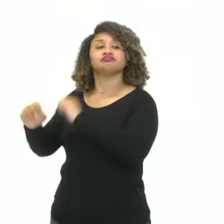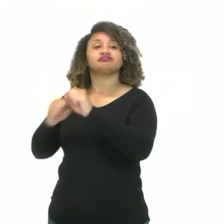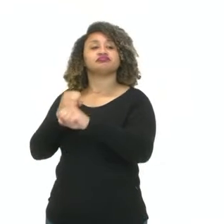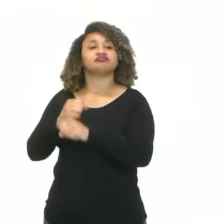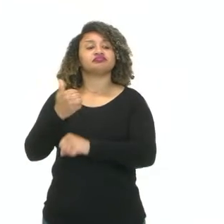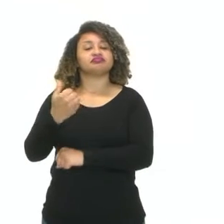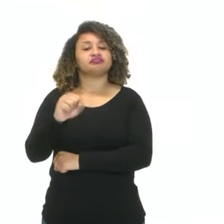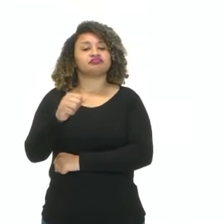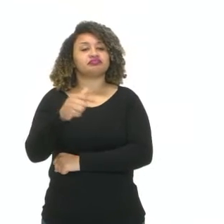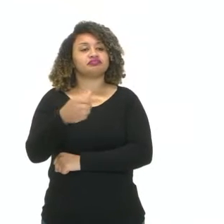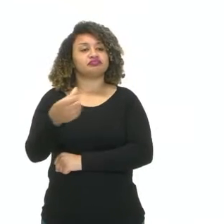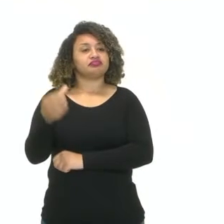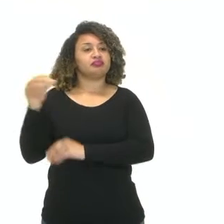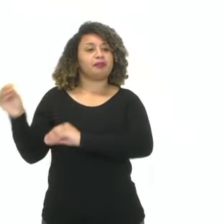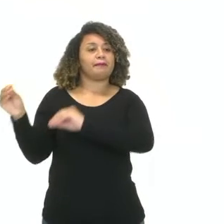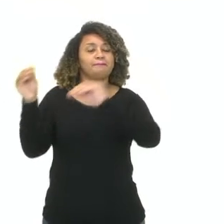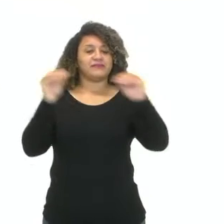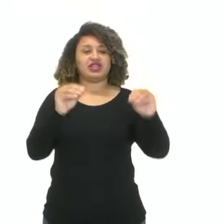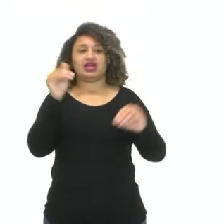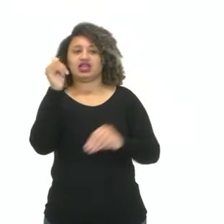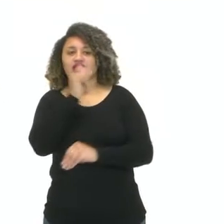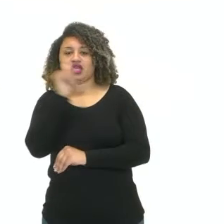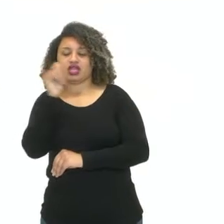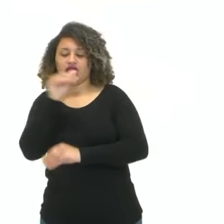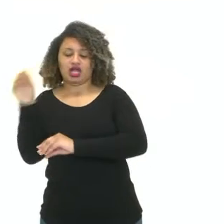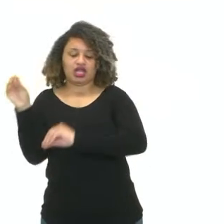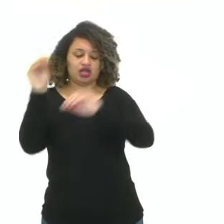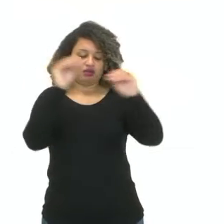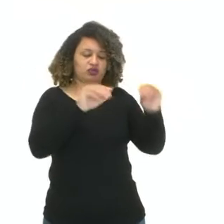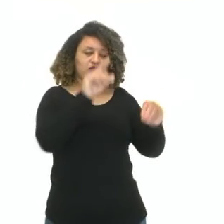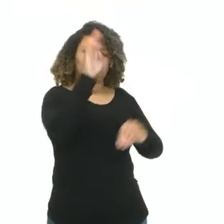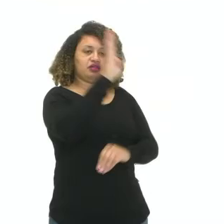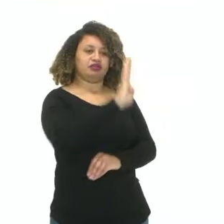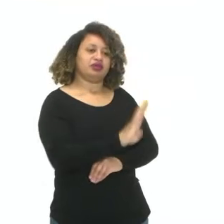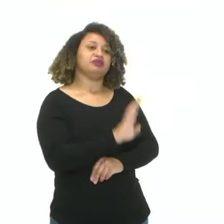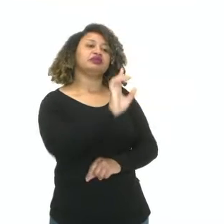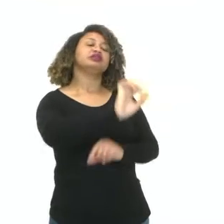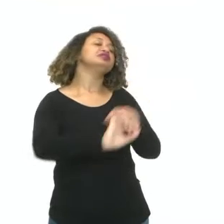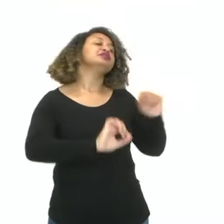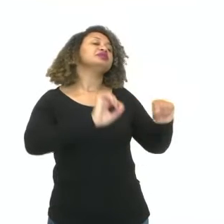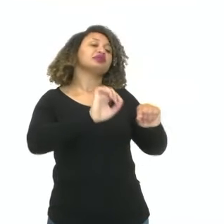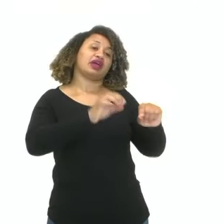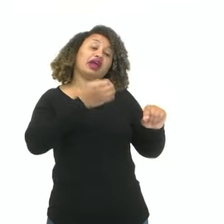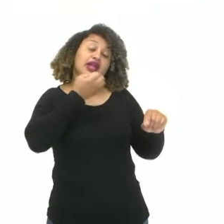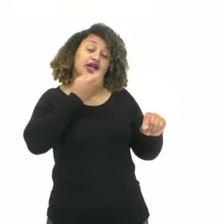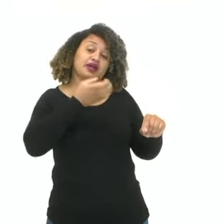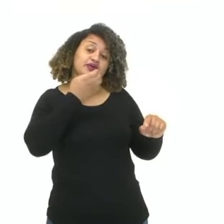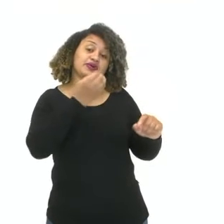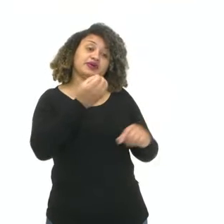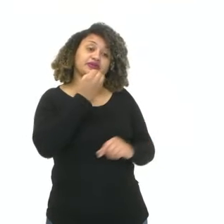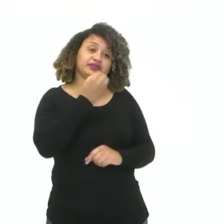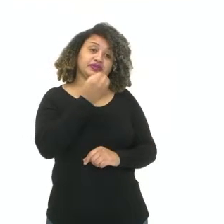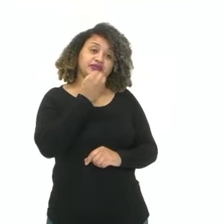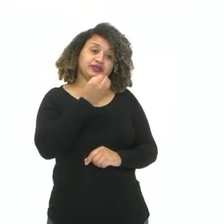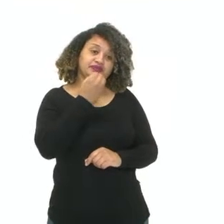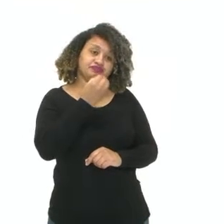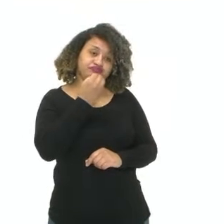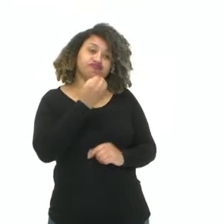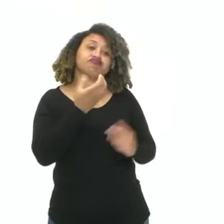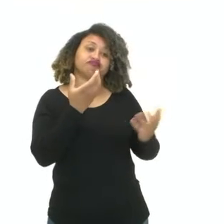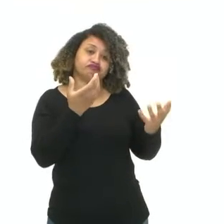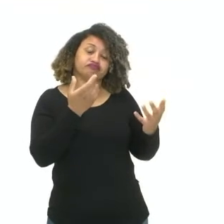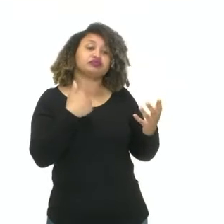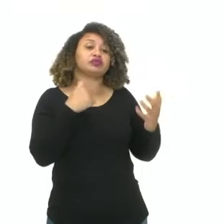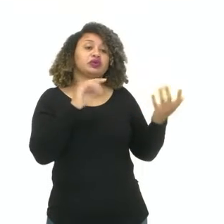negócio. Então, a tradução dos escritos aqui no panfleto diz mais ou menos o seguinte: uma terra de oportunidades,